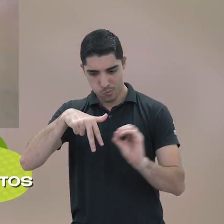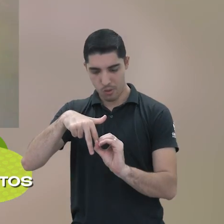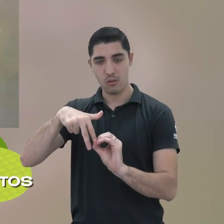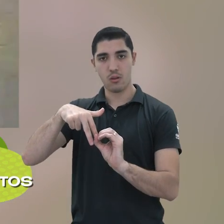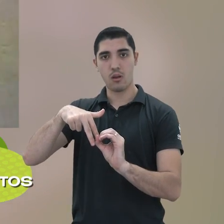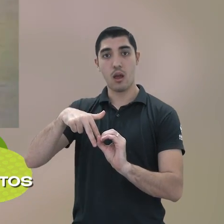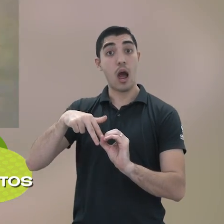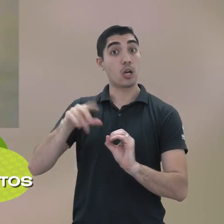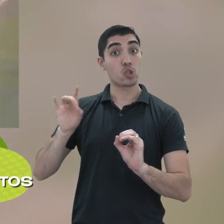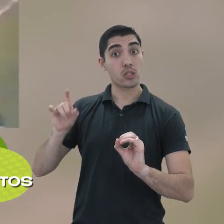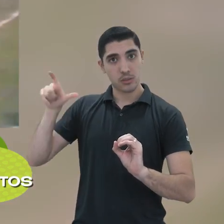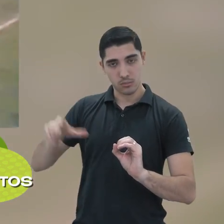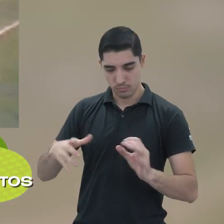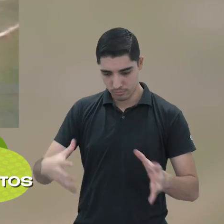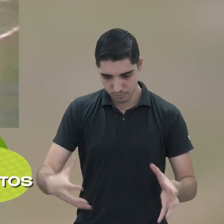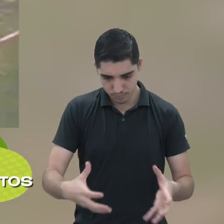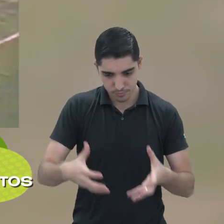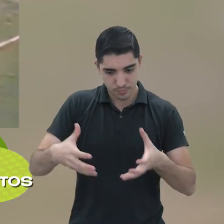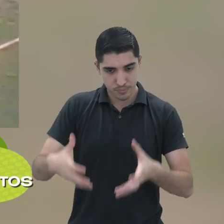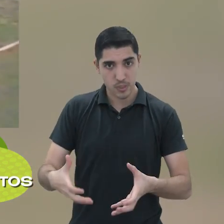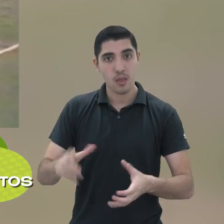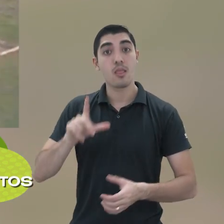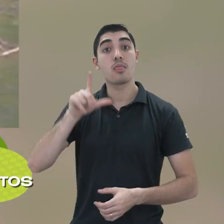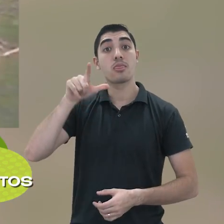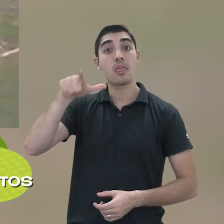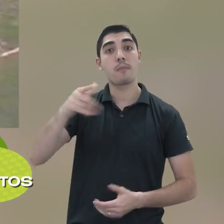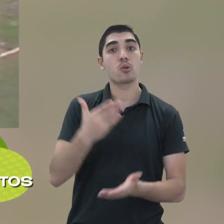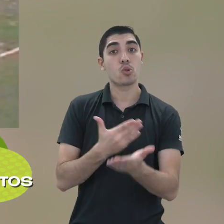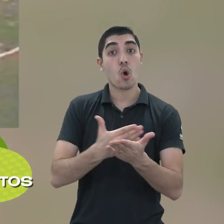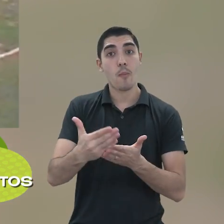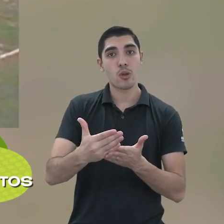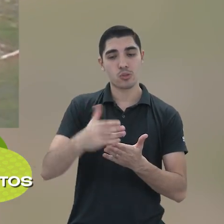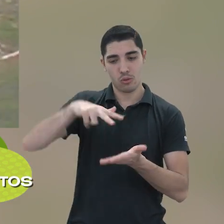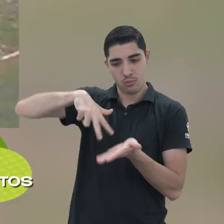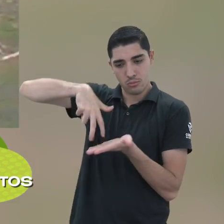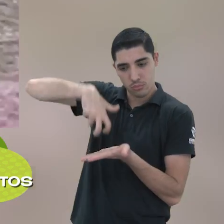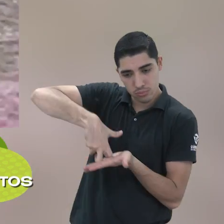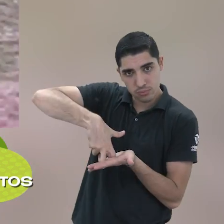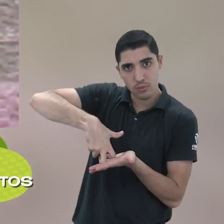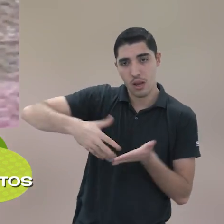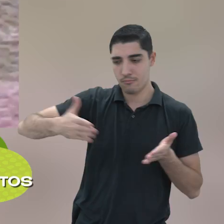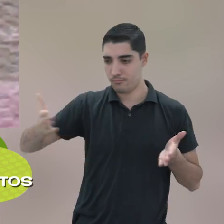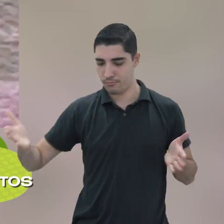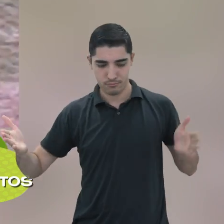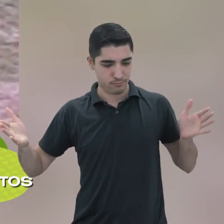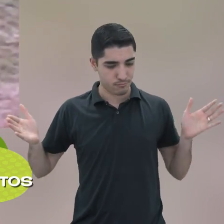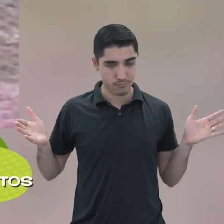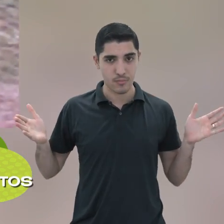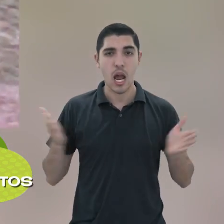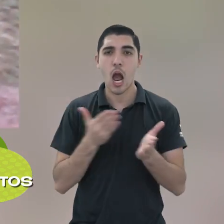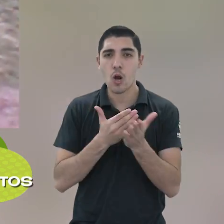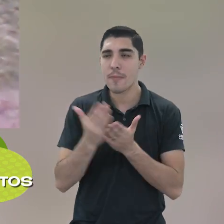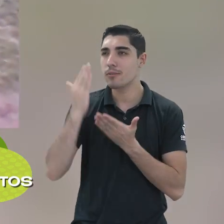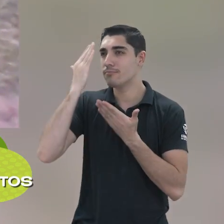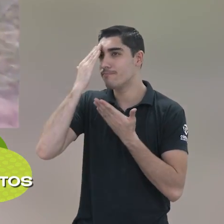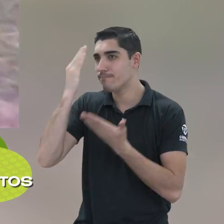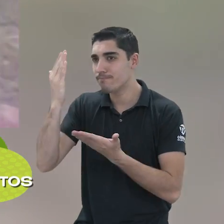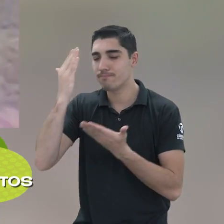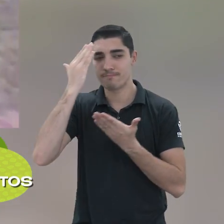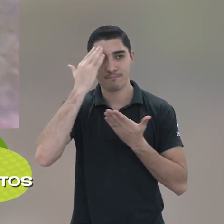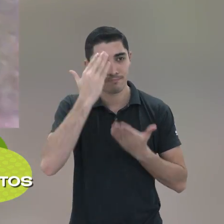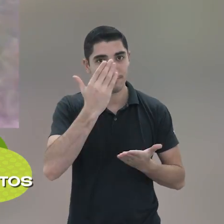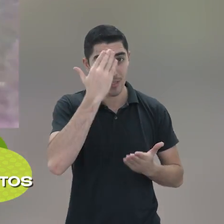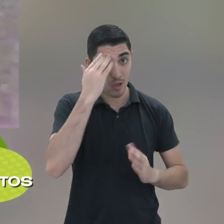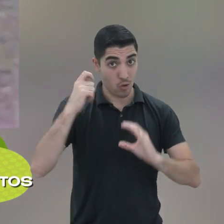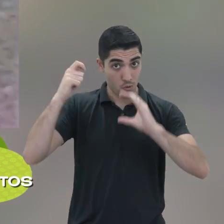ajoelhou e levantou o braço. E começou a rotacionar, virando, agradecendo a todos esses. E o